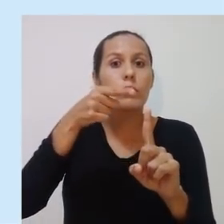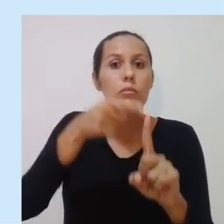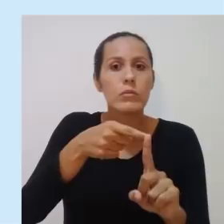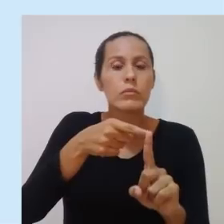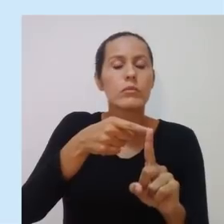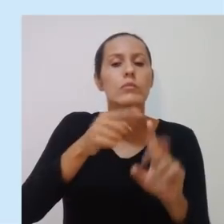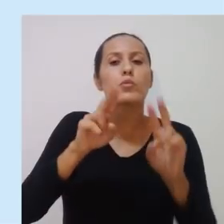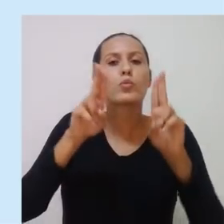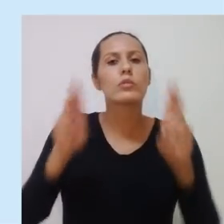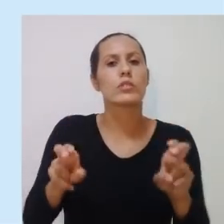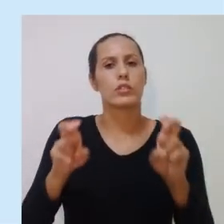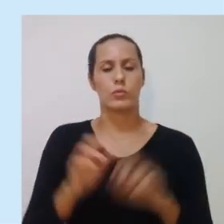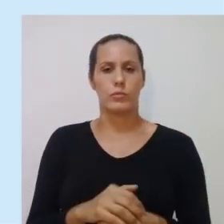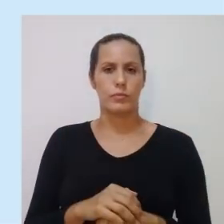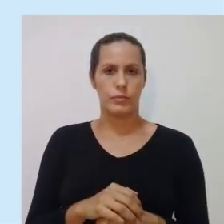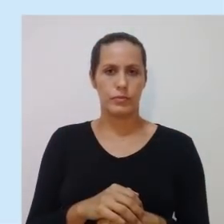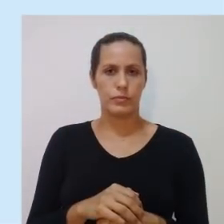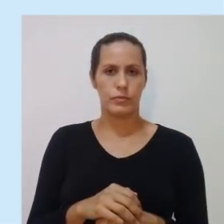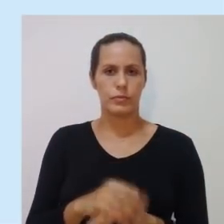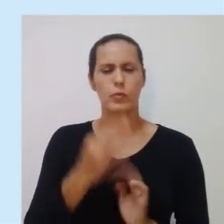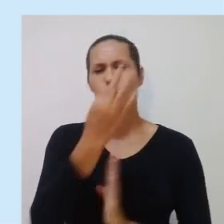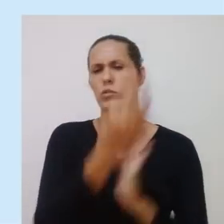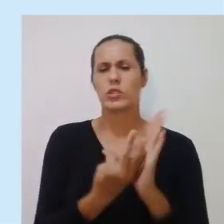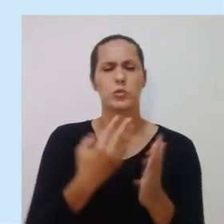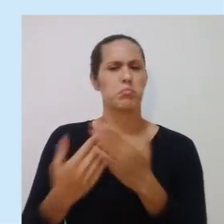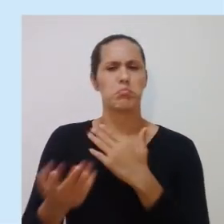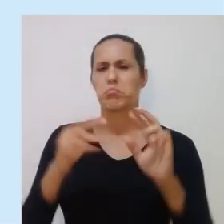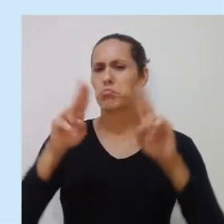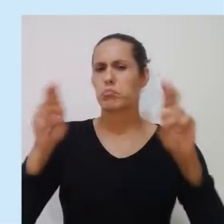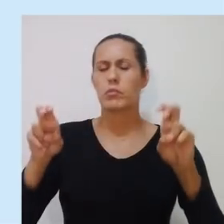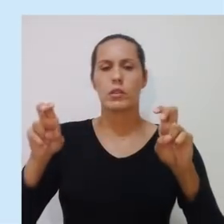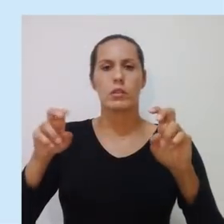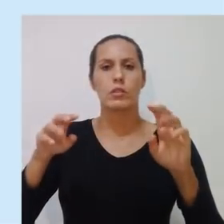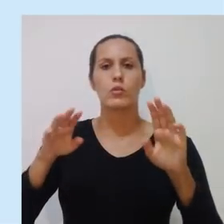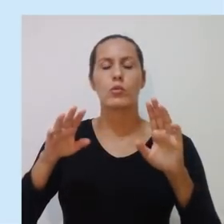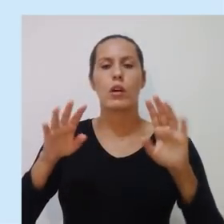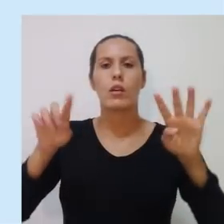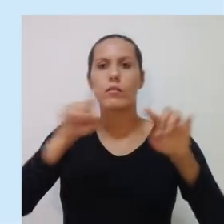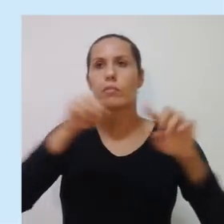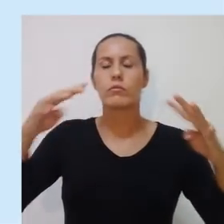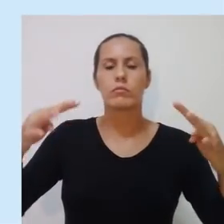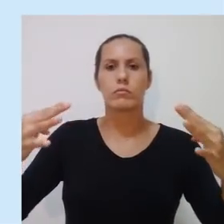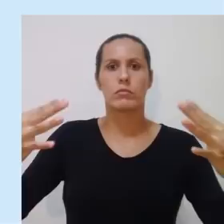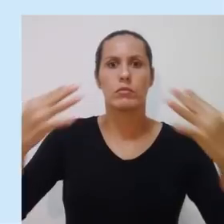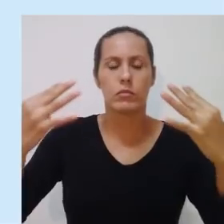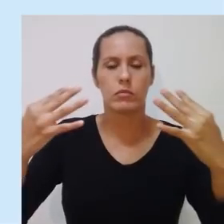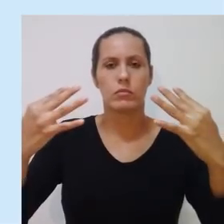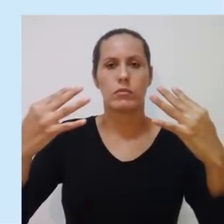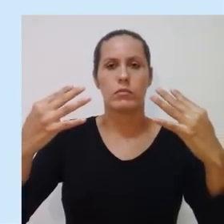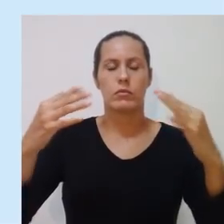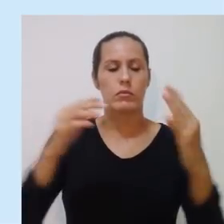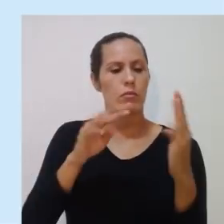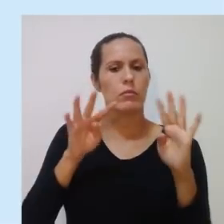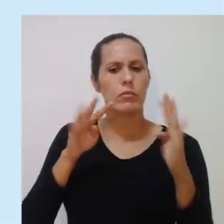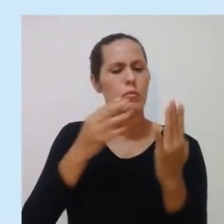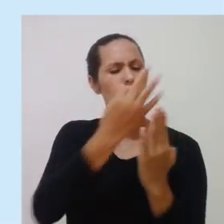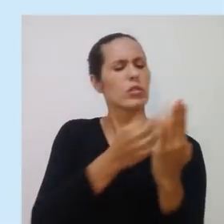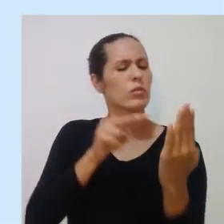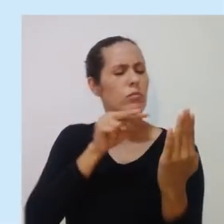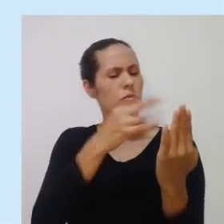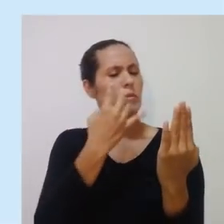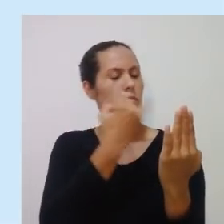as funções do título. Chama a atenção. Quando chama a atenção, desperta